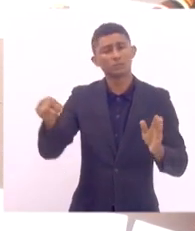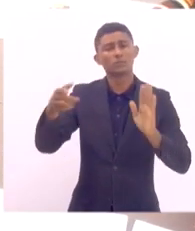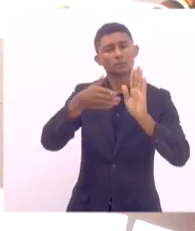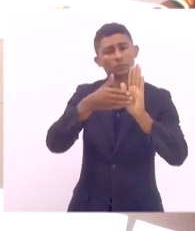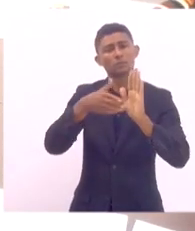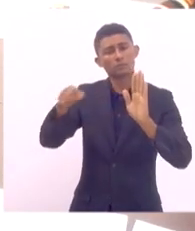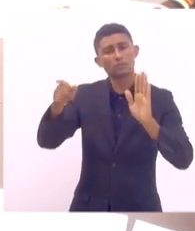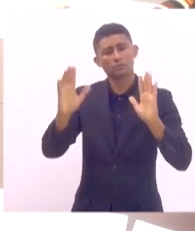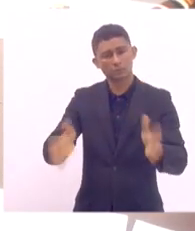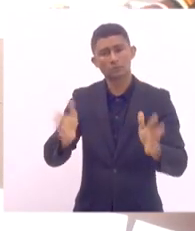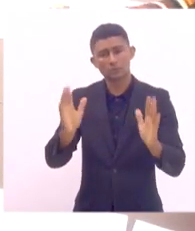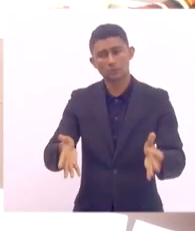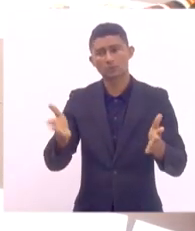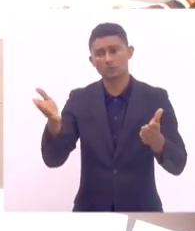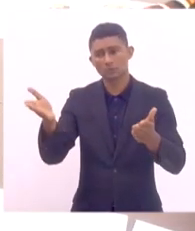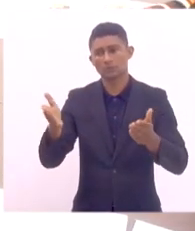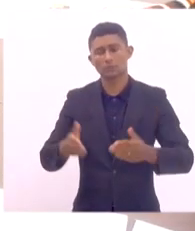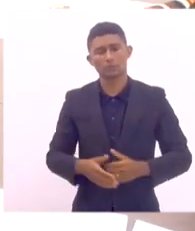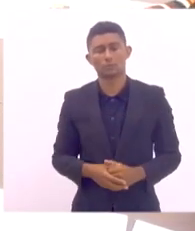Antes. Benefício.